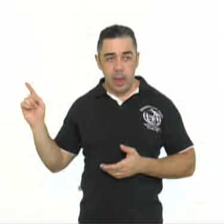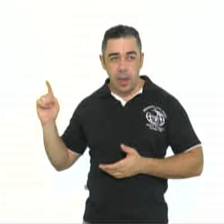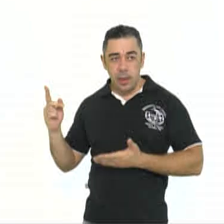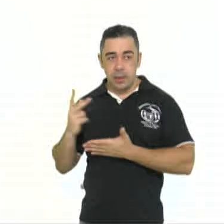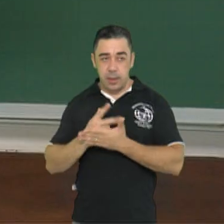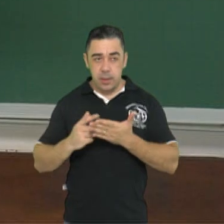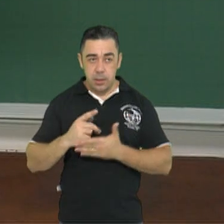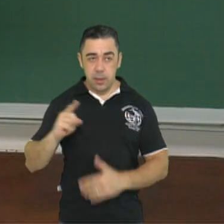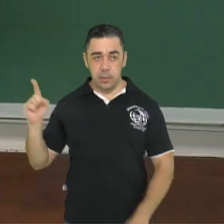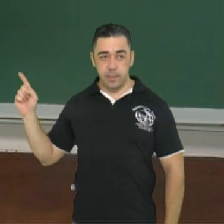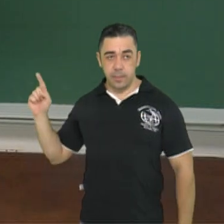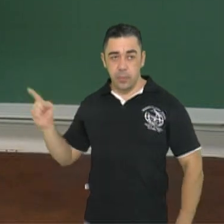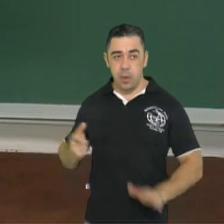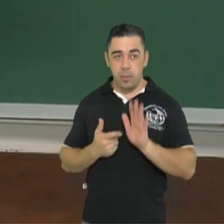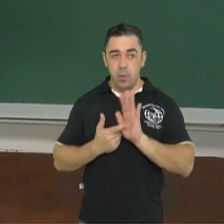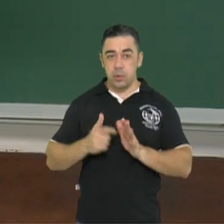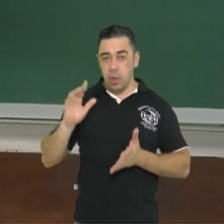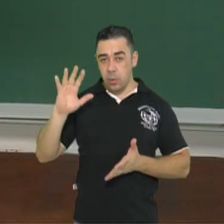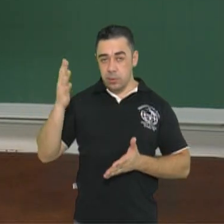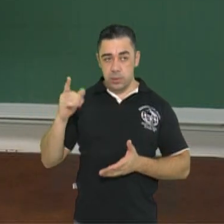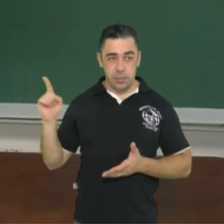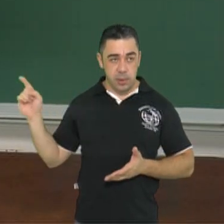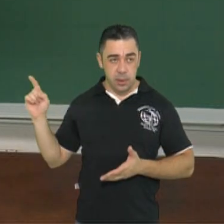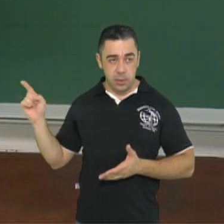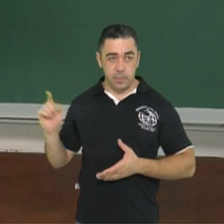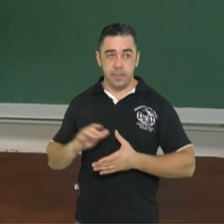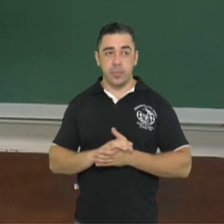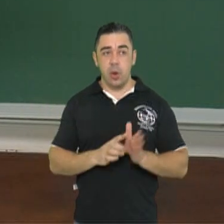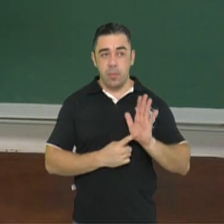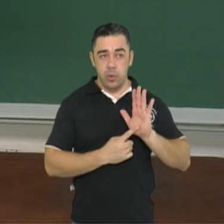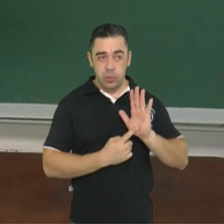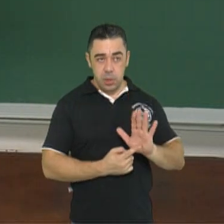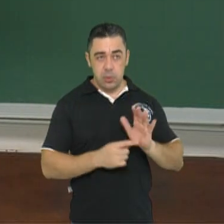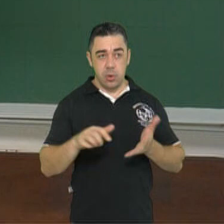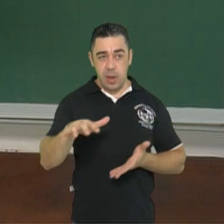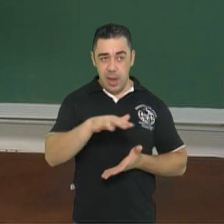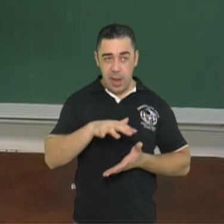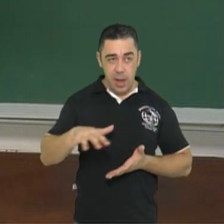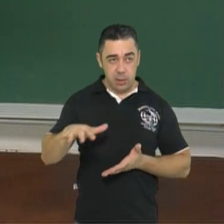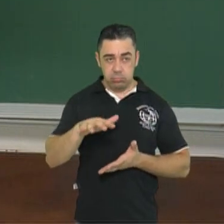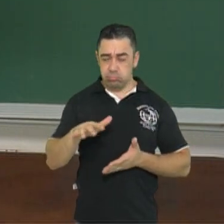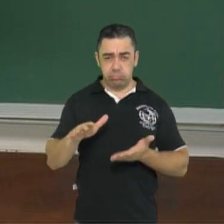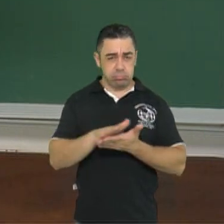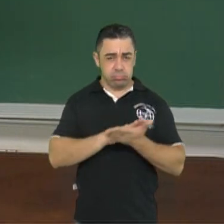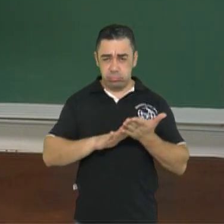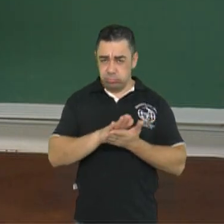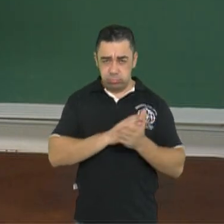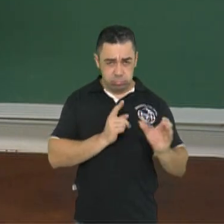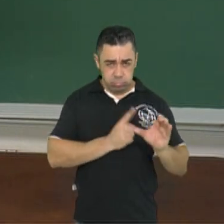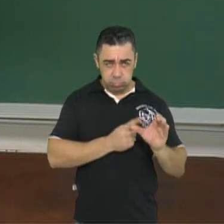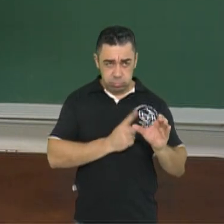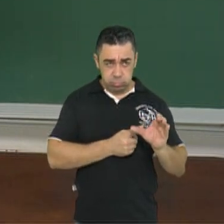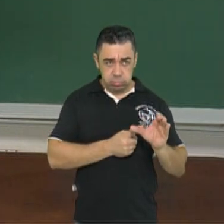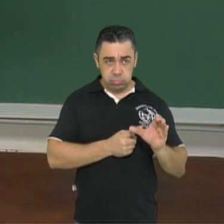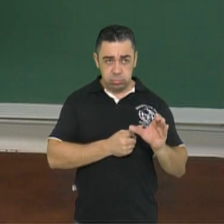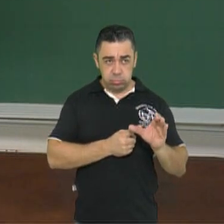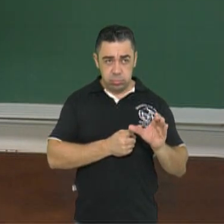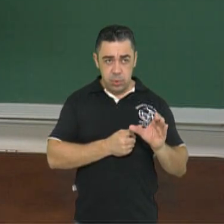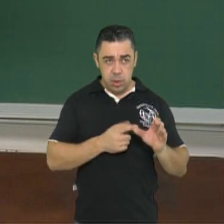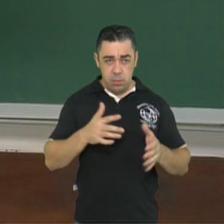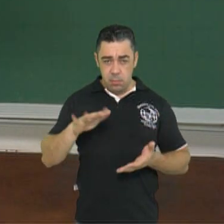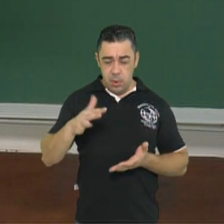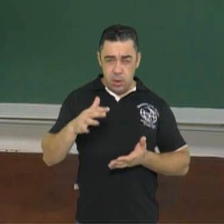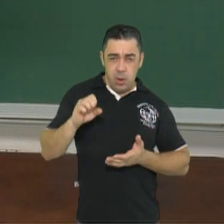está mostrando o que ocorre geralmente, tá? Então, mostrando aqui uma área que não tem ocupação urbana. Cerca ali, ó,